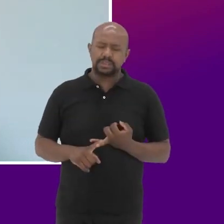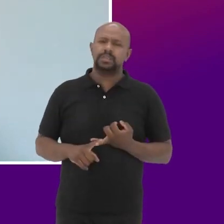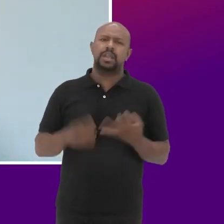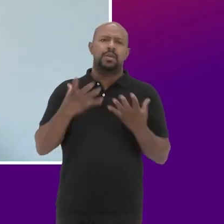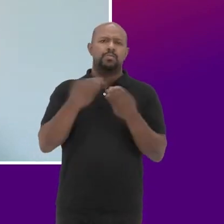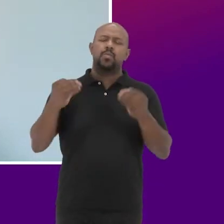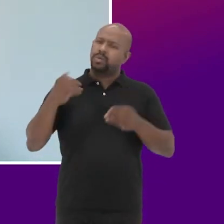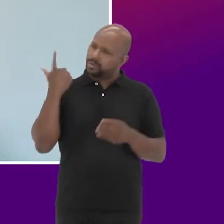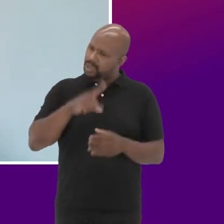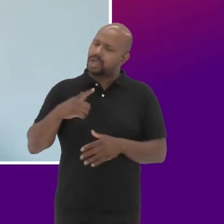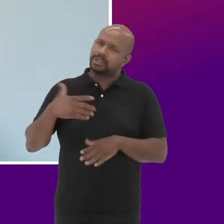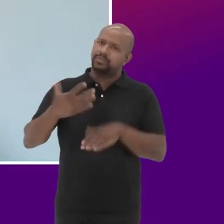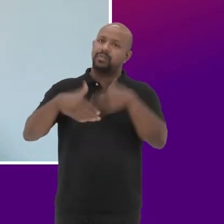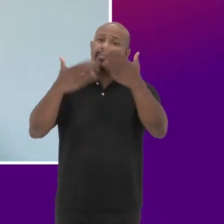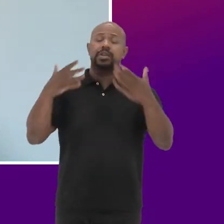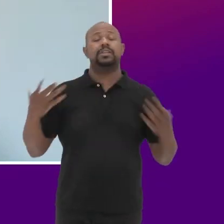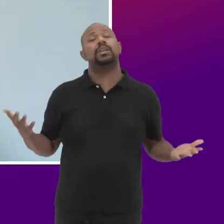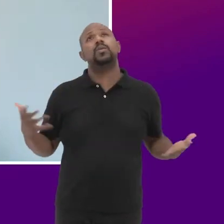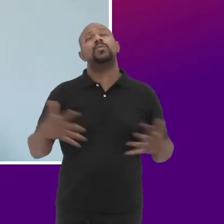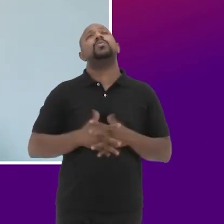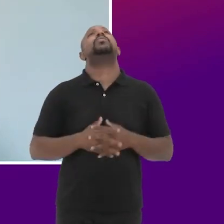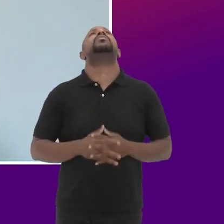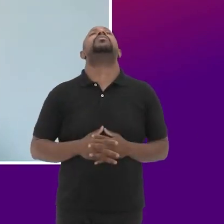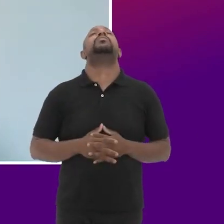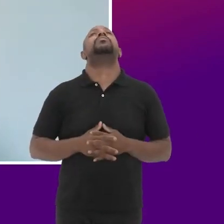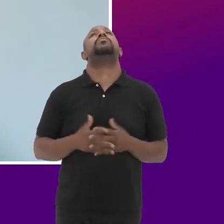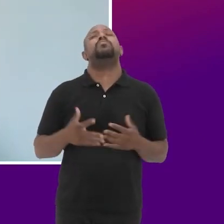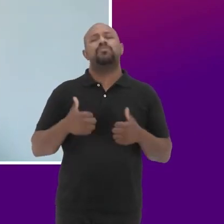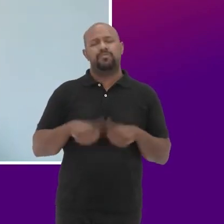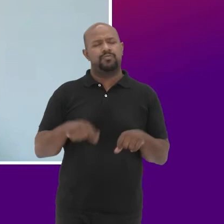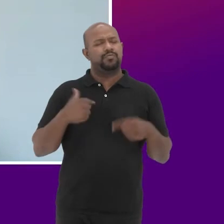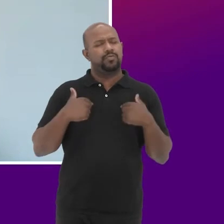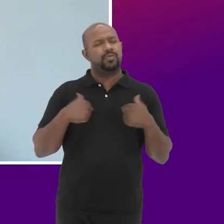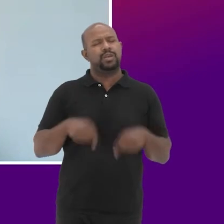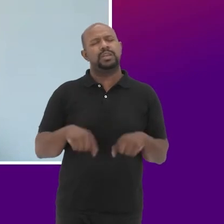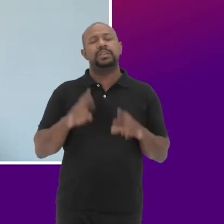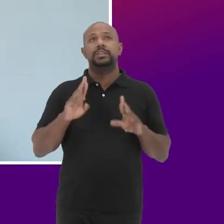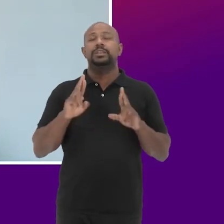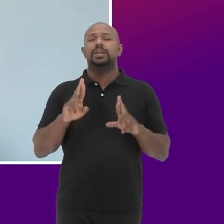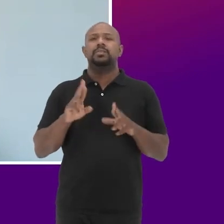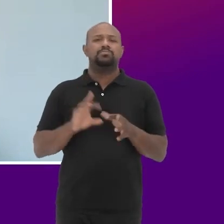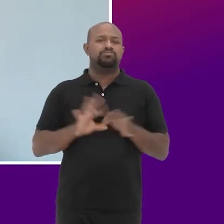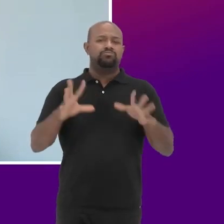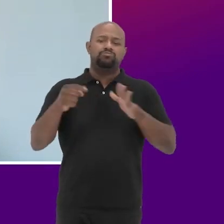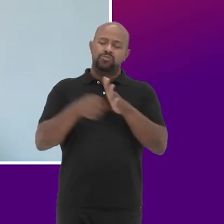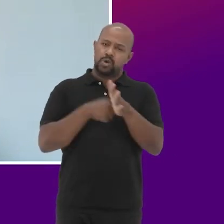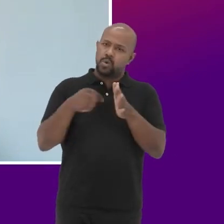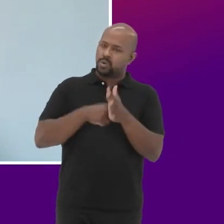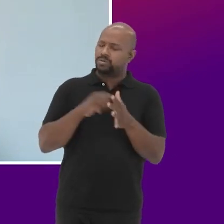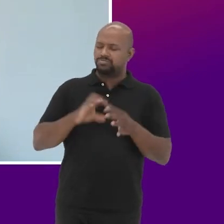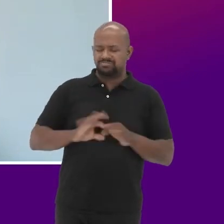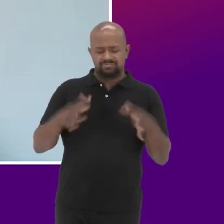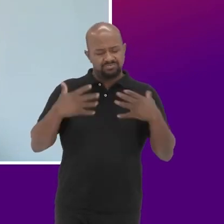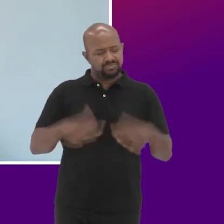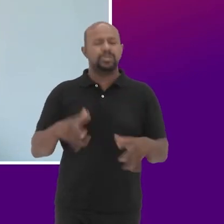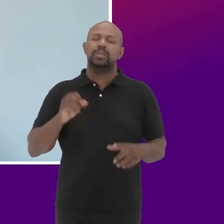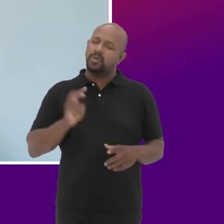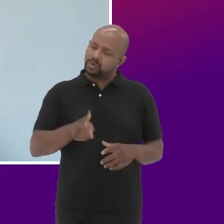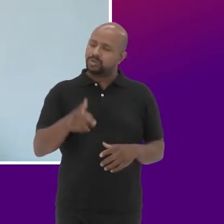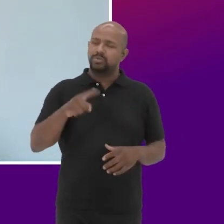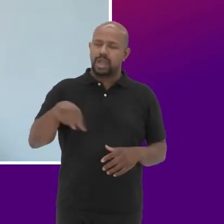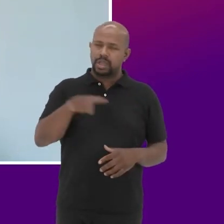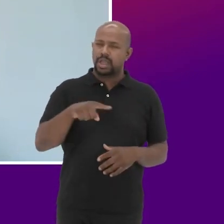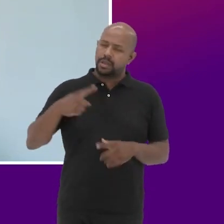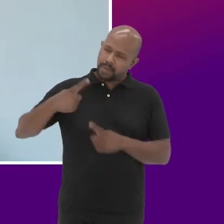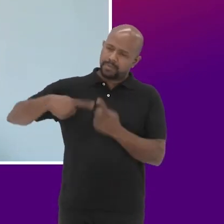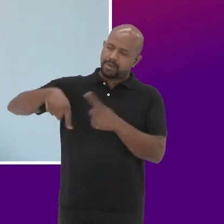e acho que tem muito a desenvolver aqui. Então, fico aqui também à disposição de perguntas aqui, mas acho que deve continuar